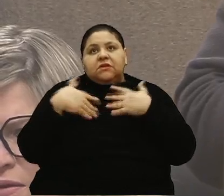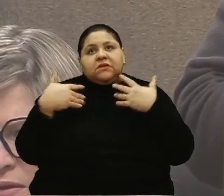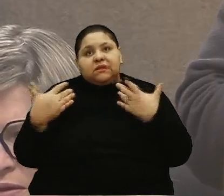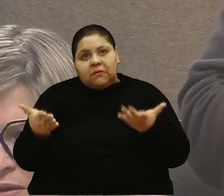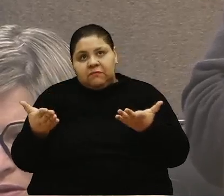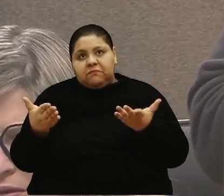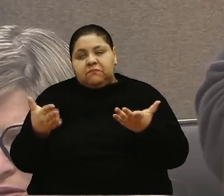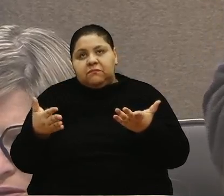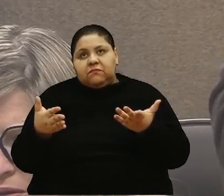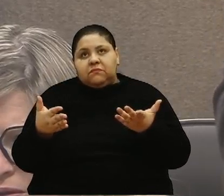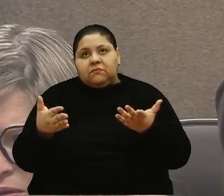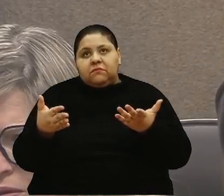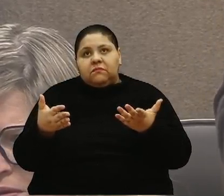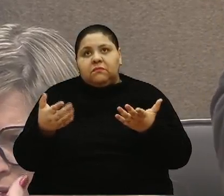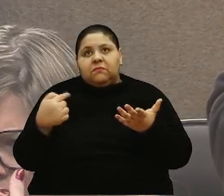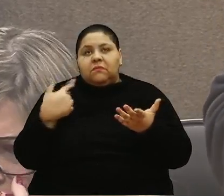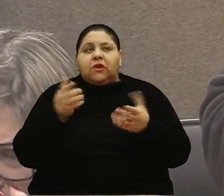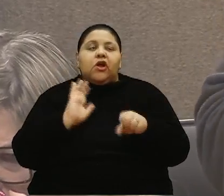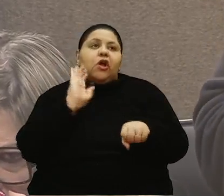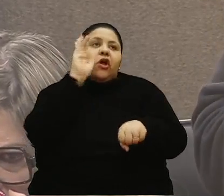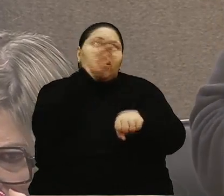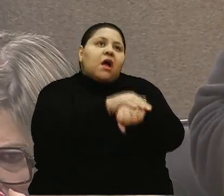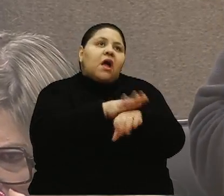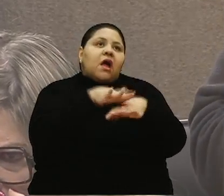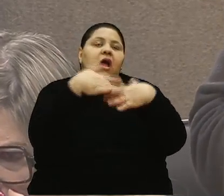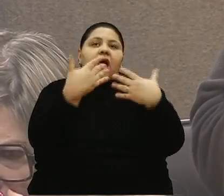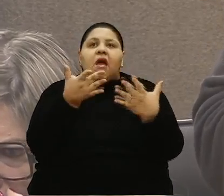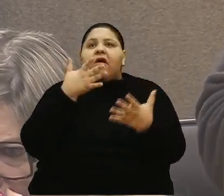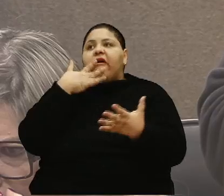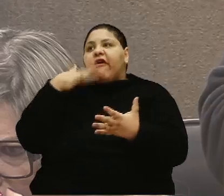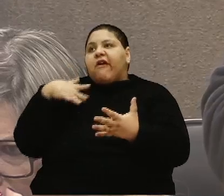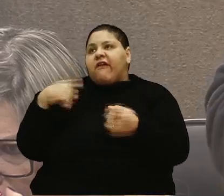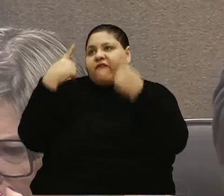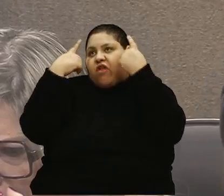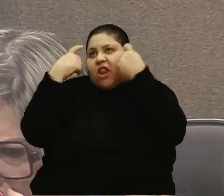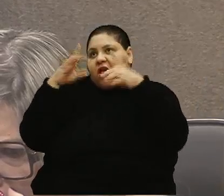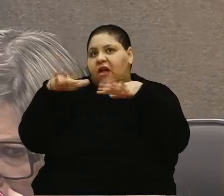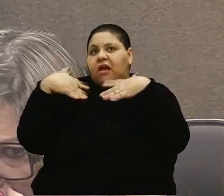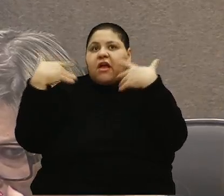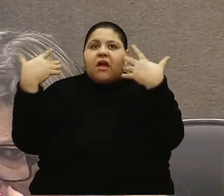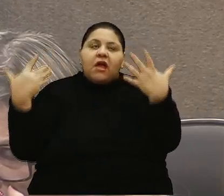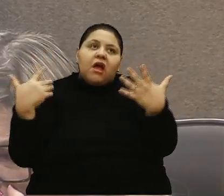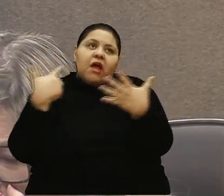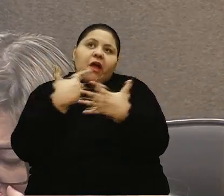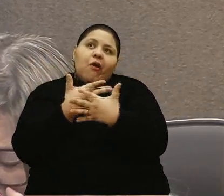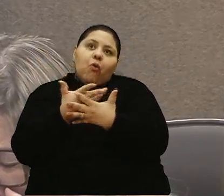gente... Quando se culpa, porque a criança tal é violenta, porque quantas...